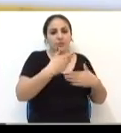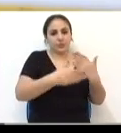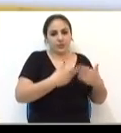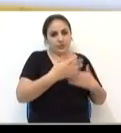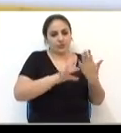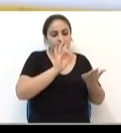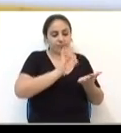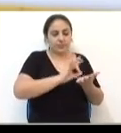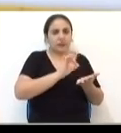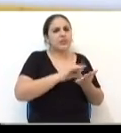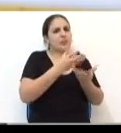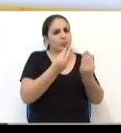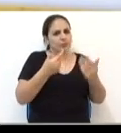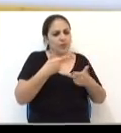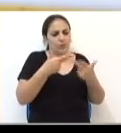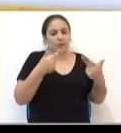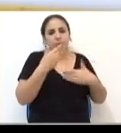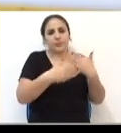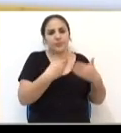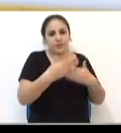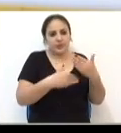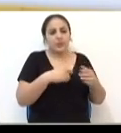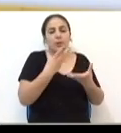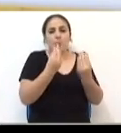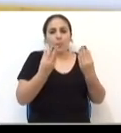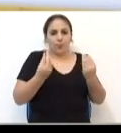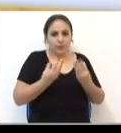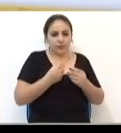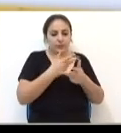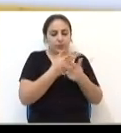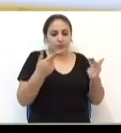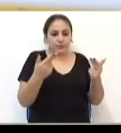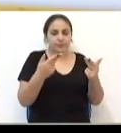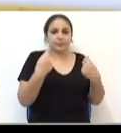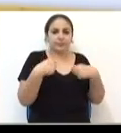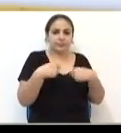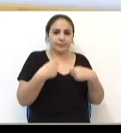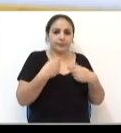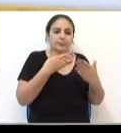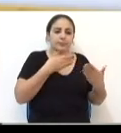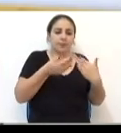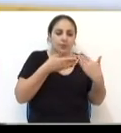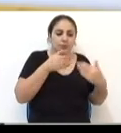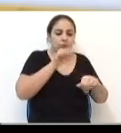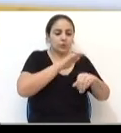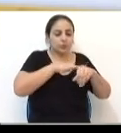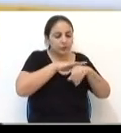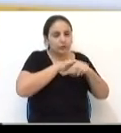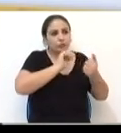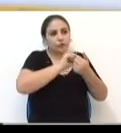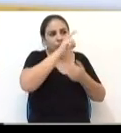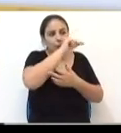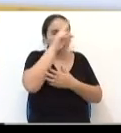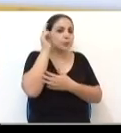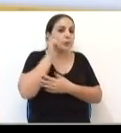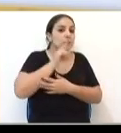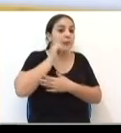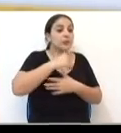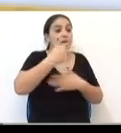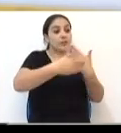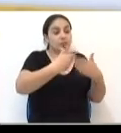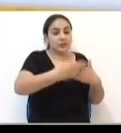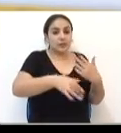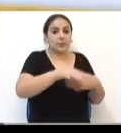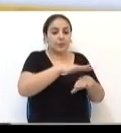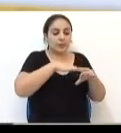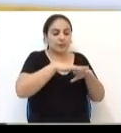realmente avançou de fato. Tem muita coisa para avançar, tem muita coisa que vai ser dialogada junto ao poder público para avançar, para